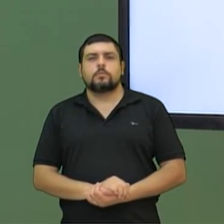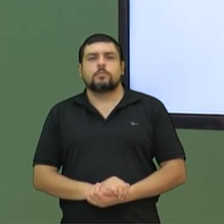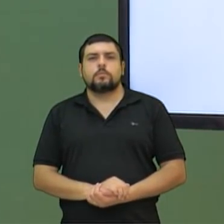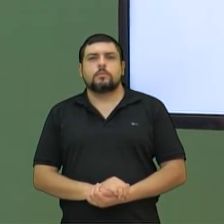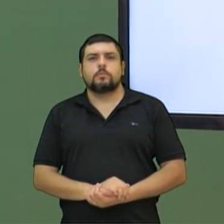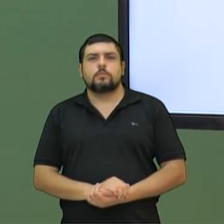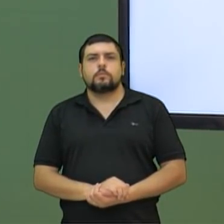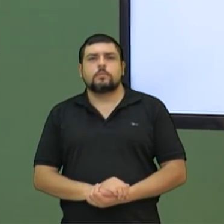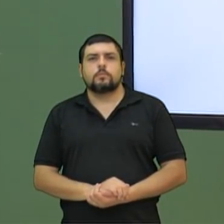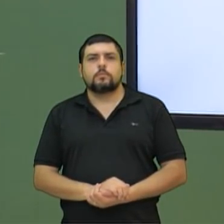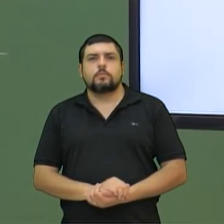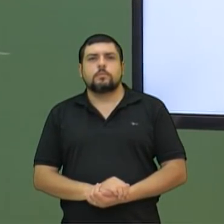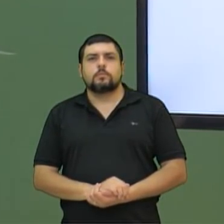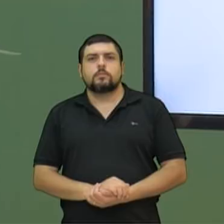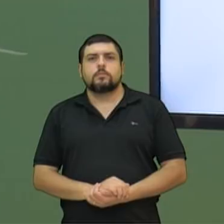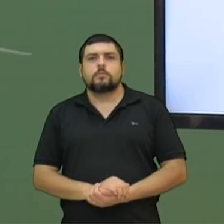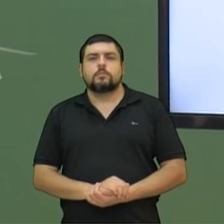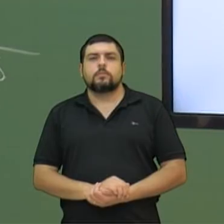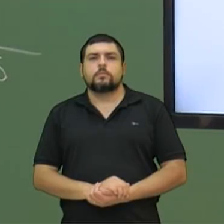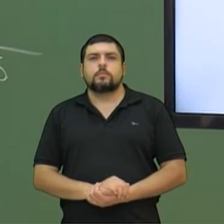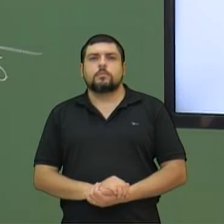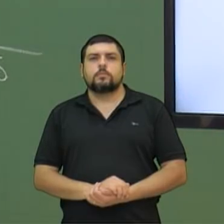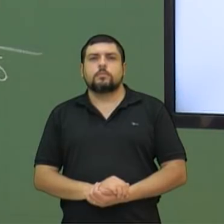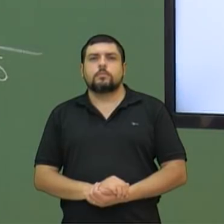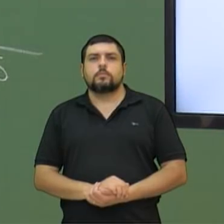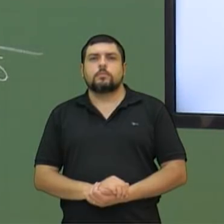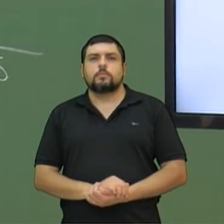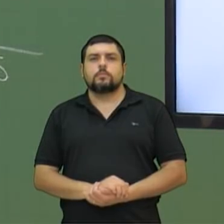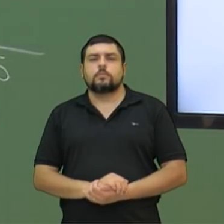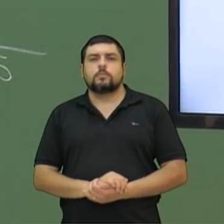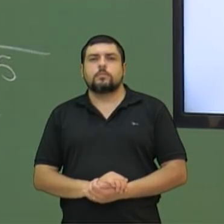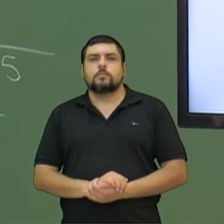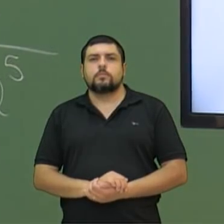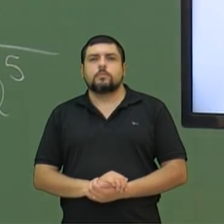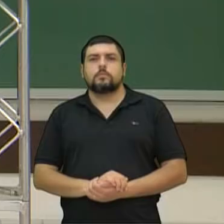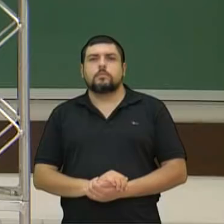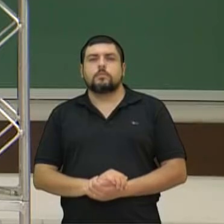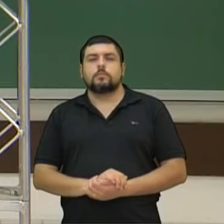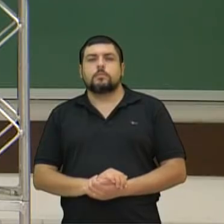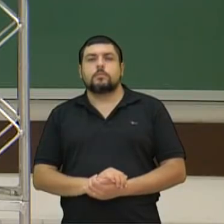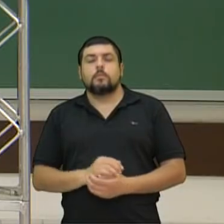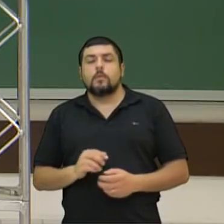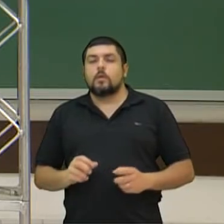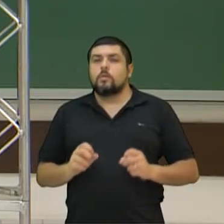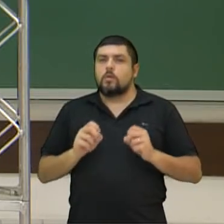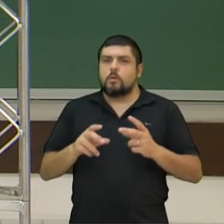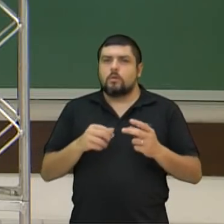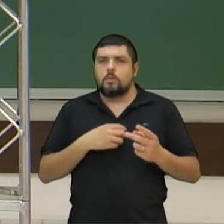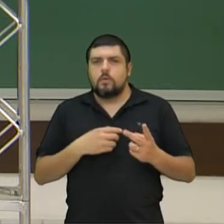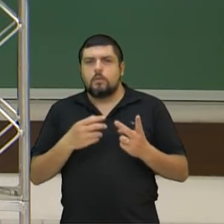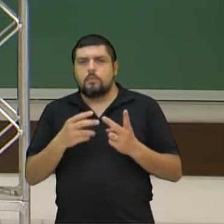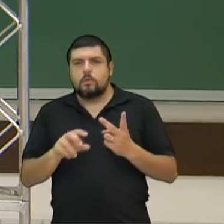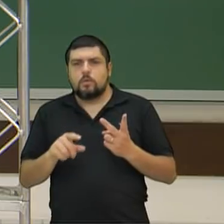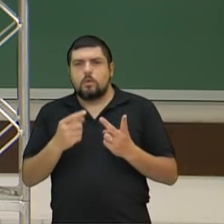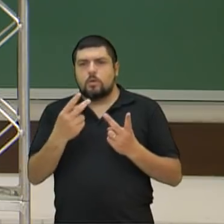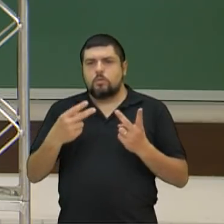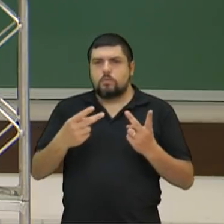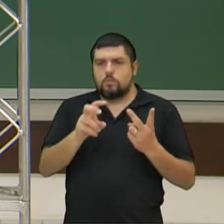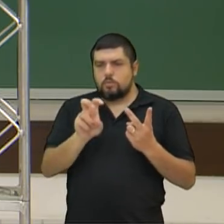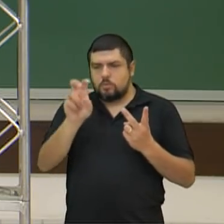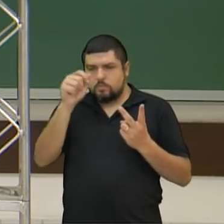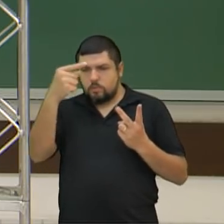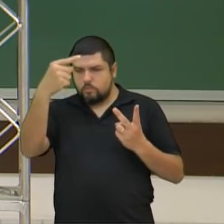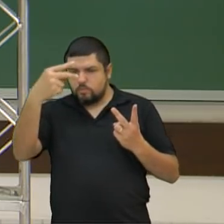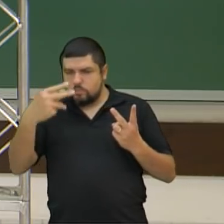ok? Fazendo essa substituição, agora é o seguinte. A propriedade das equações exponenciais me diz que se as bases